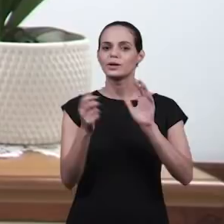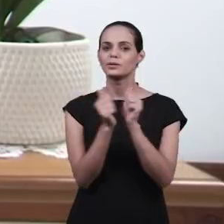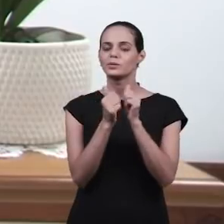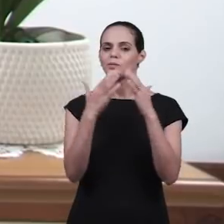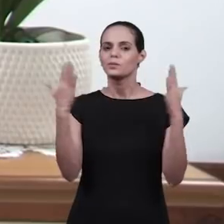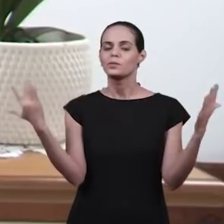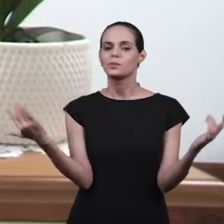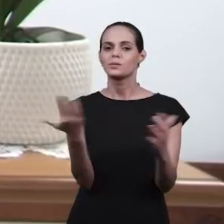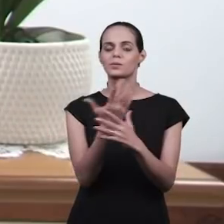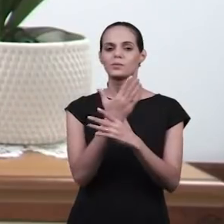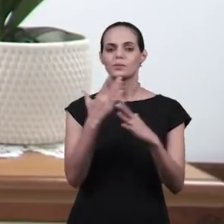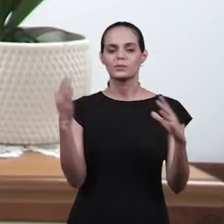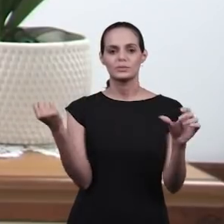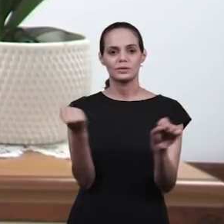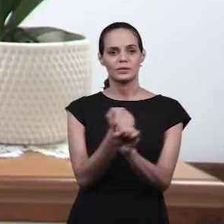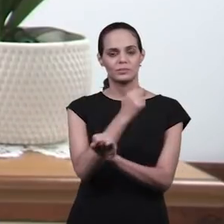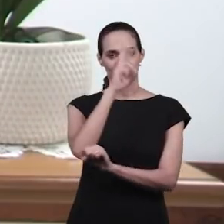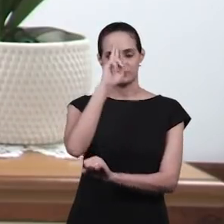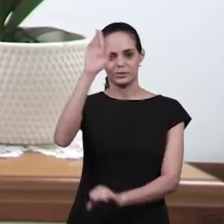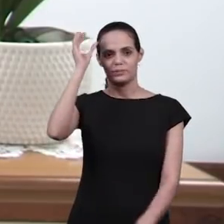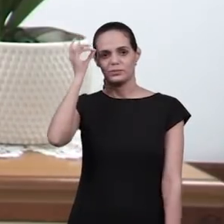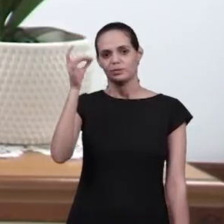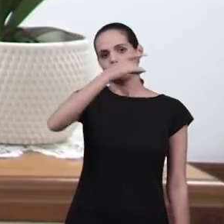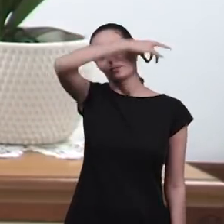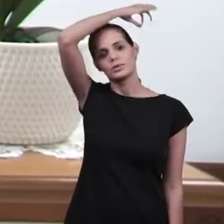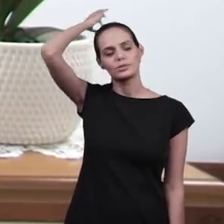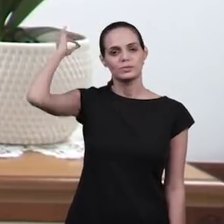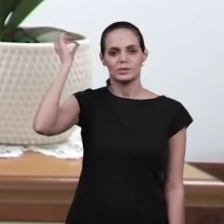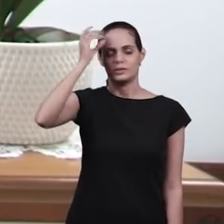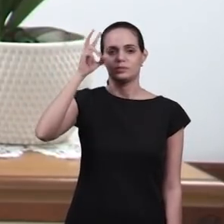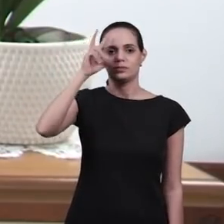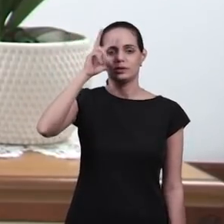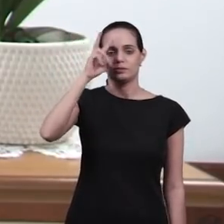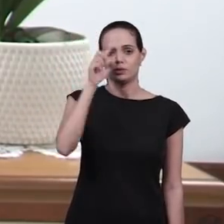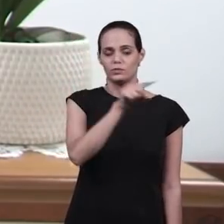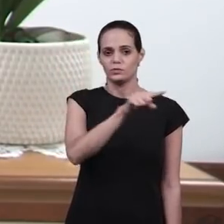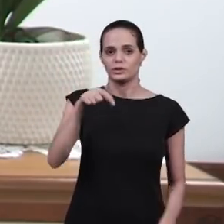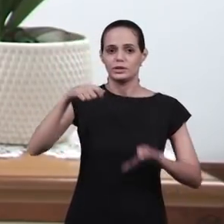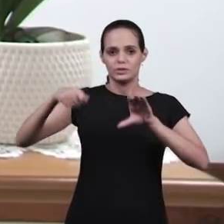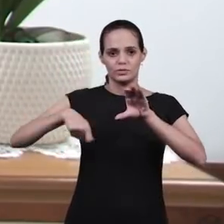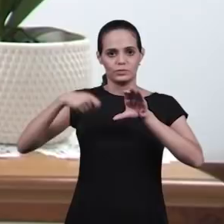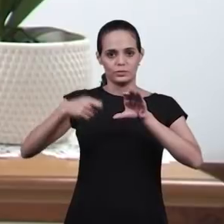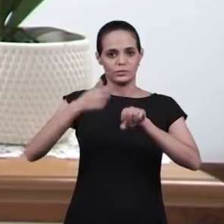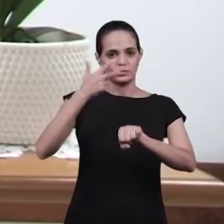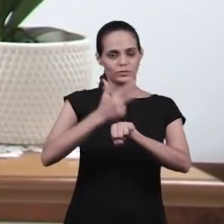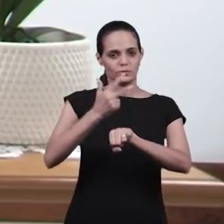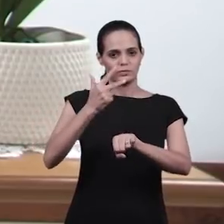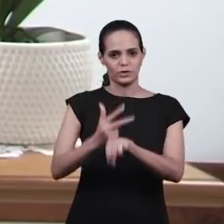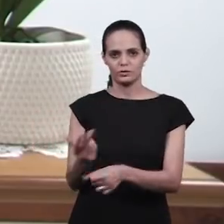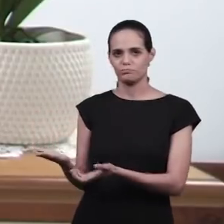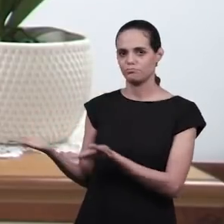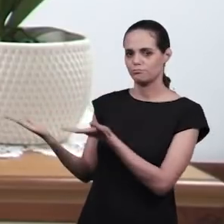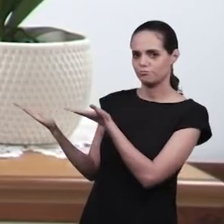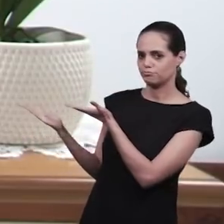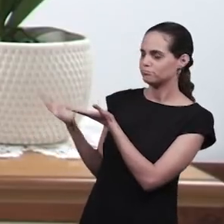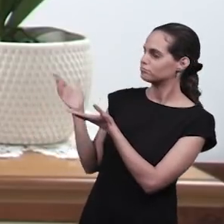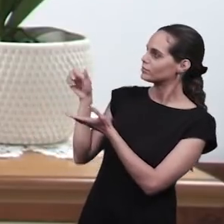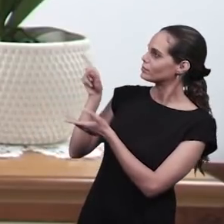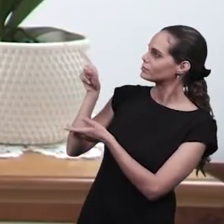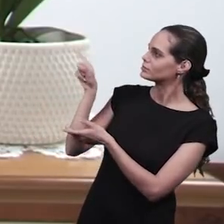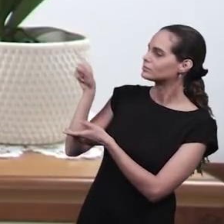nesse projeto glorioso da obra do Espírito Santo. Lembramos aos nossos irmãos, os vídeos podem ser enviados